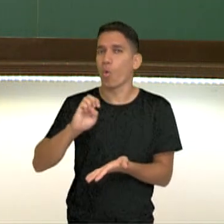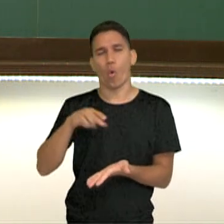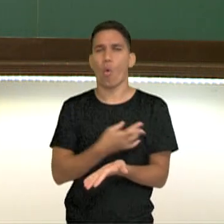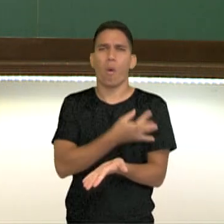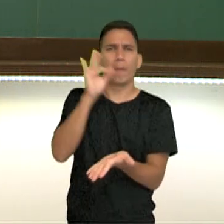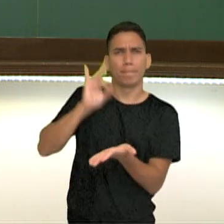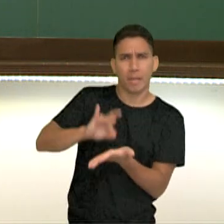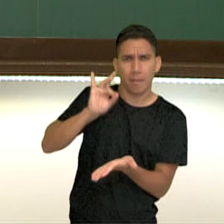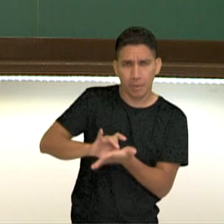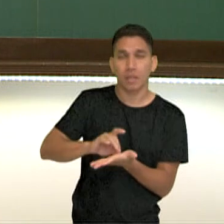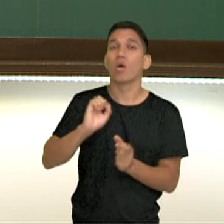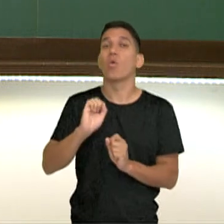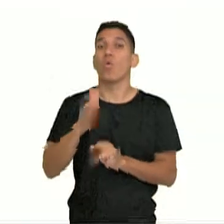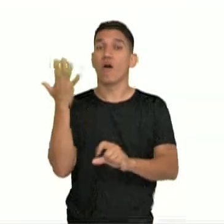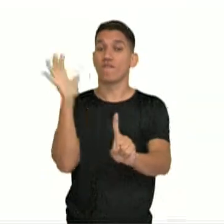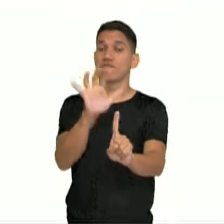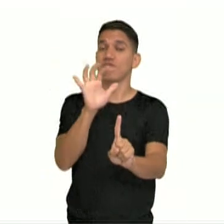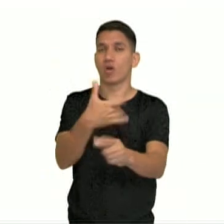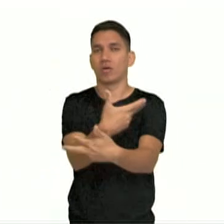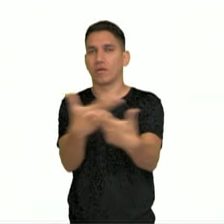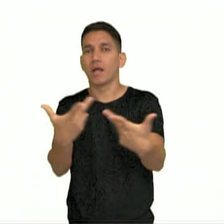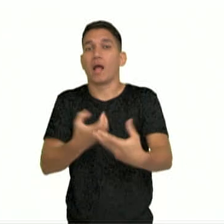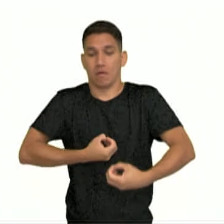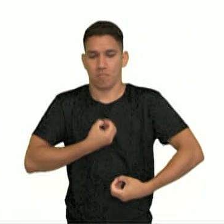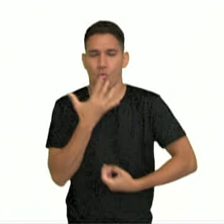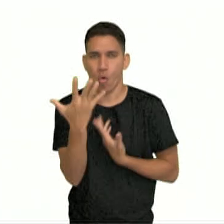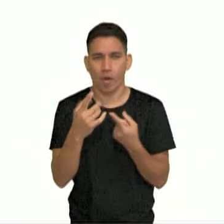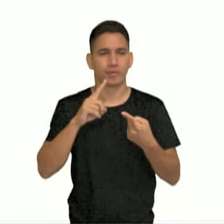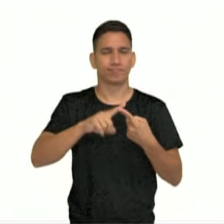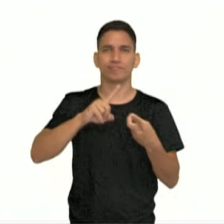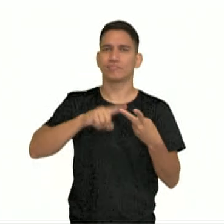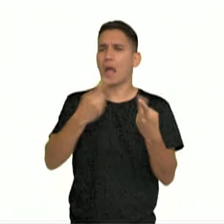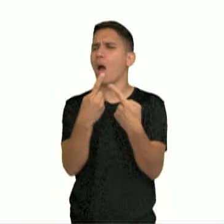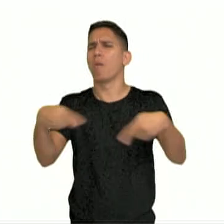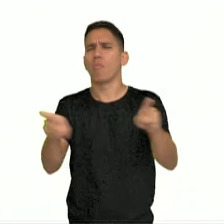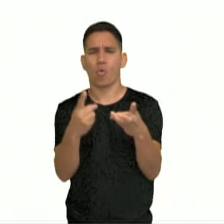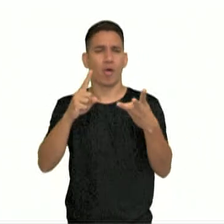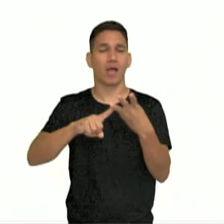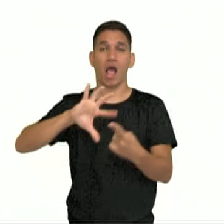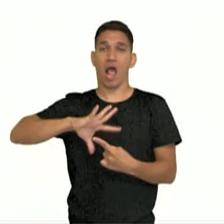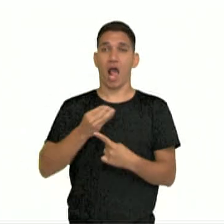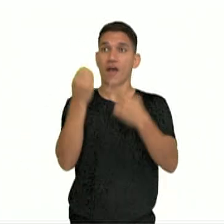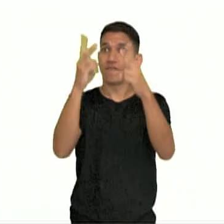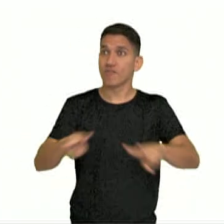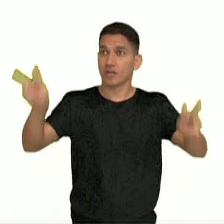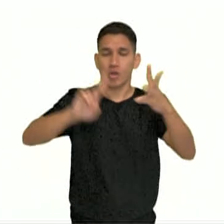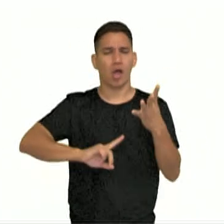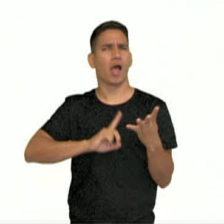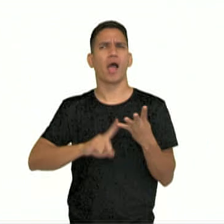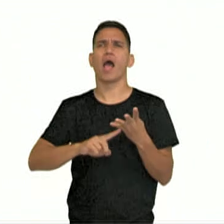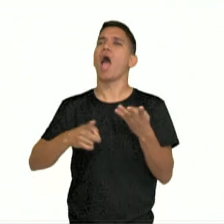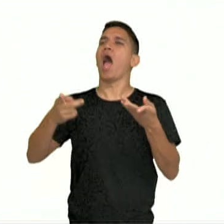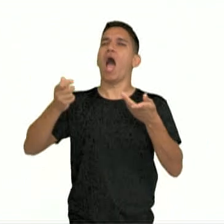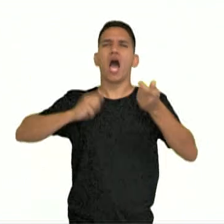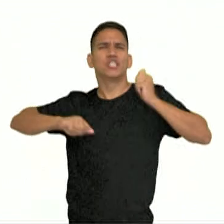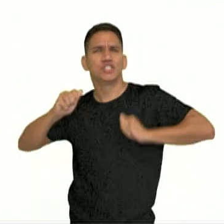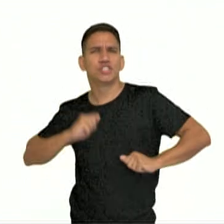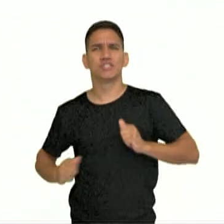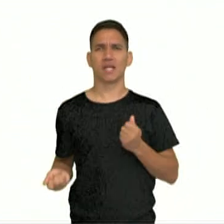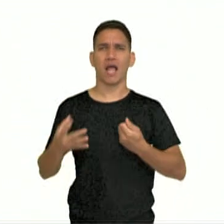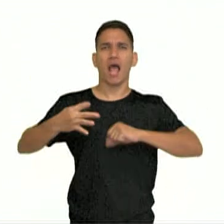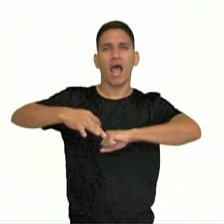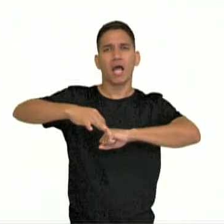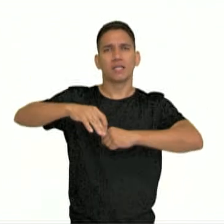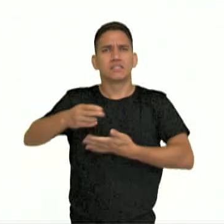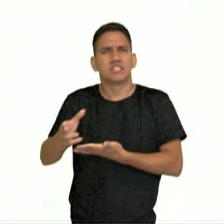concretismo influenciou a poesia, a música, as artes visuais, os artistas do design e da moda também.